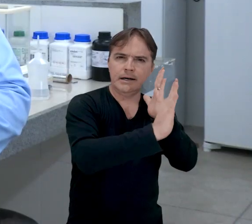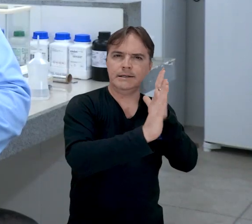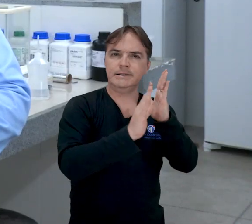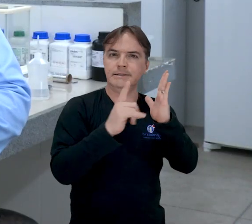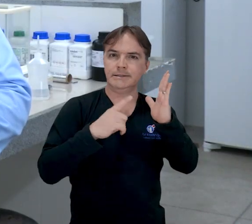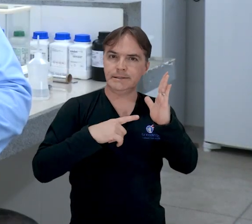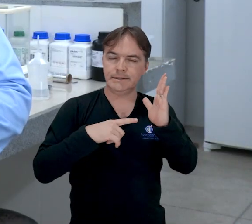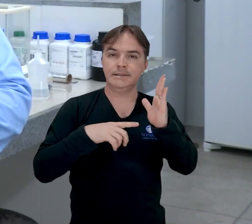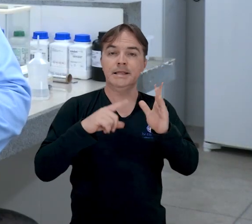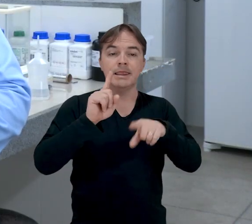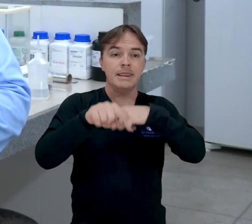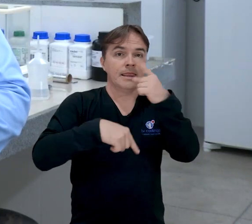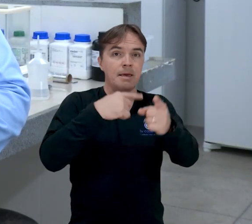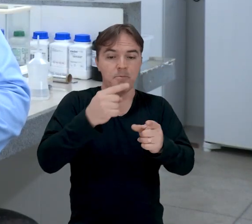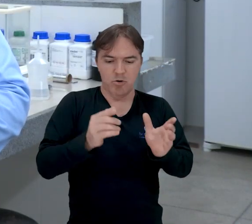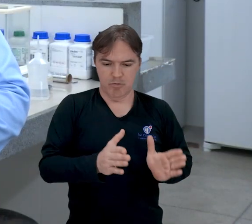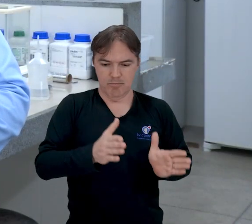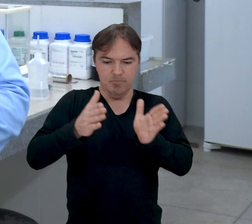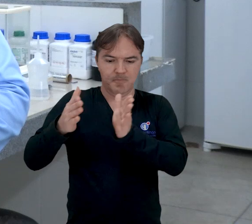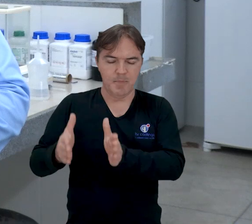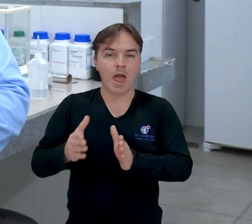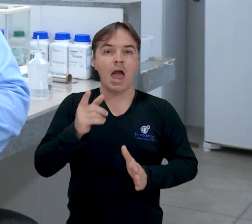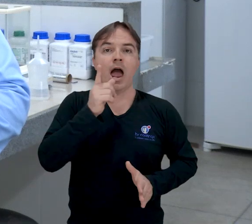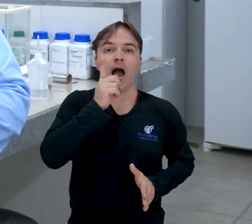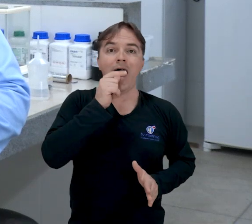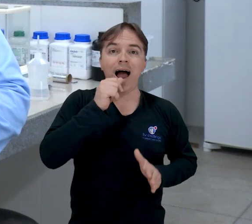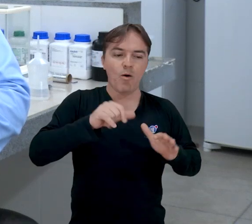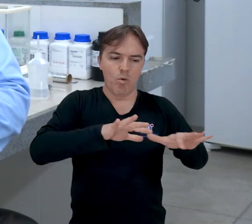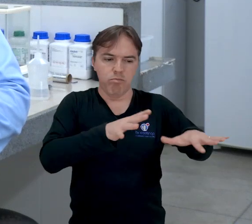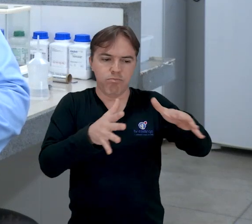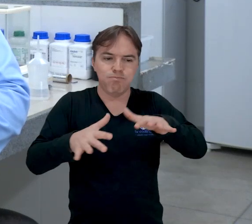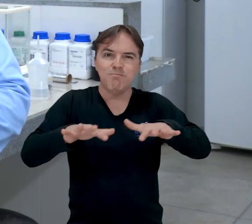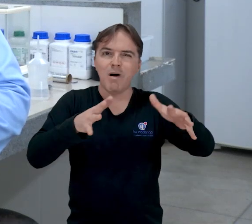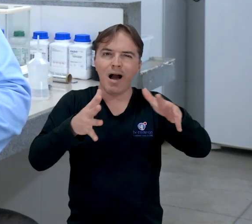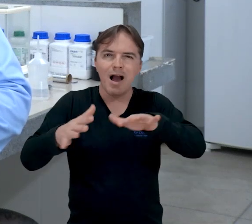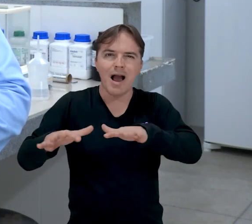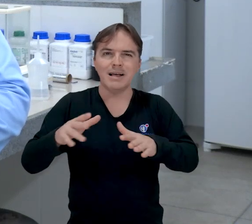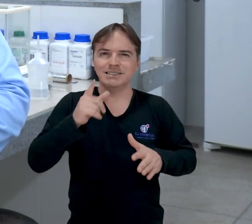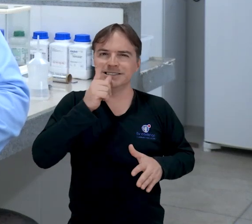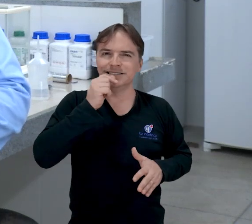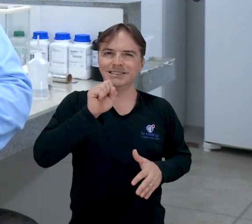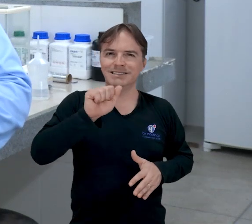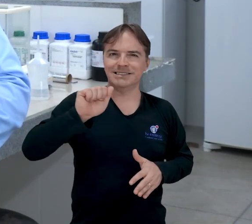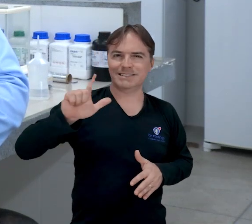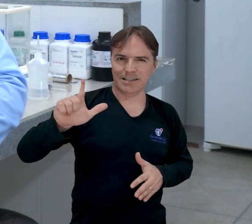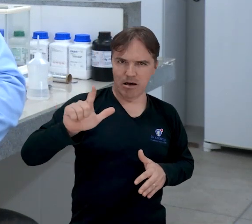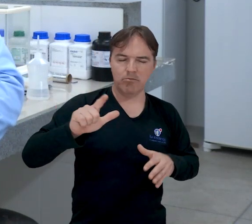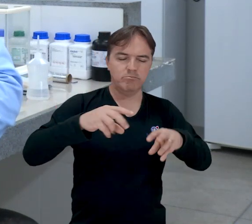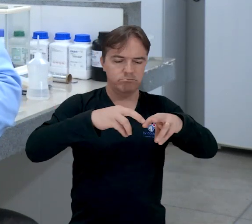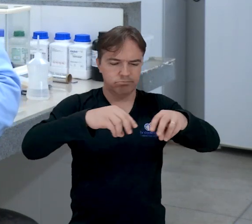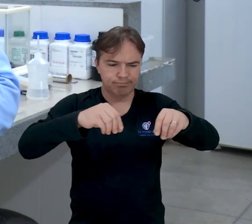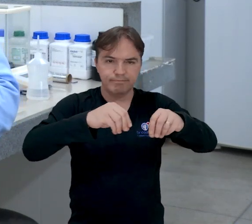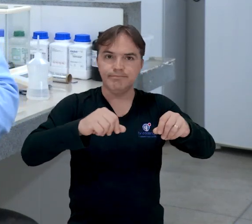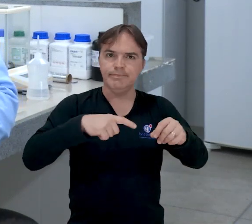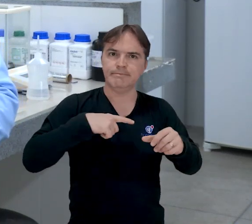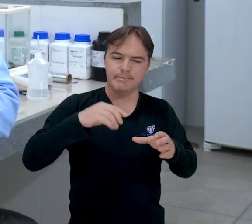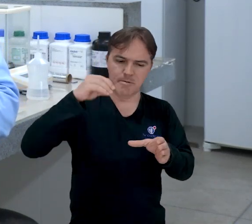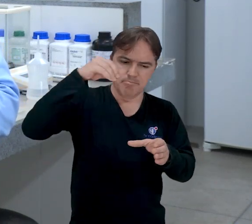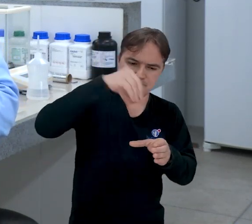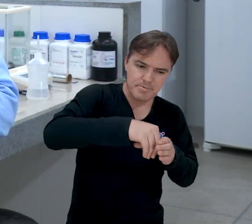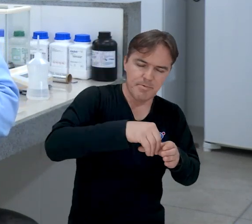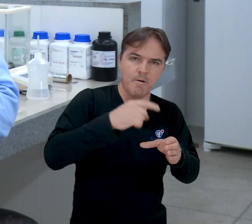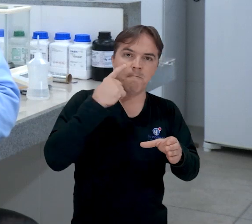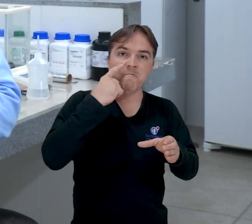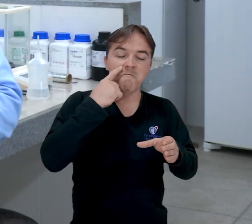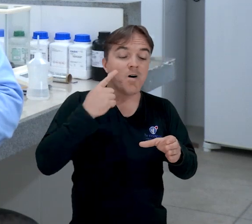simulando a água do mar, para permitir com que pudéssemos detectar a perda de massa das peças controle negativo